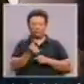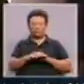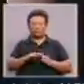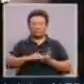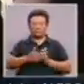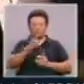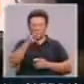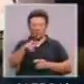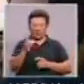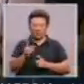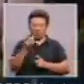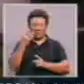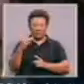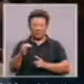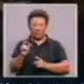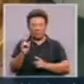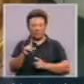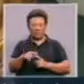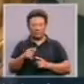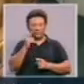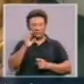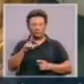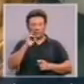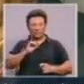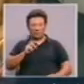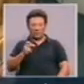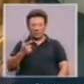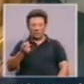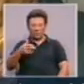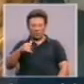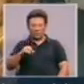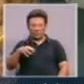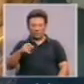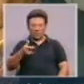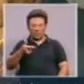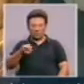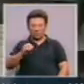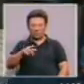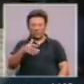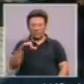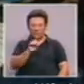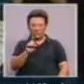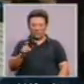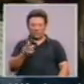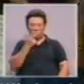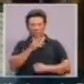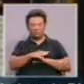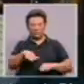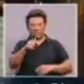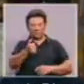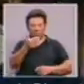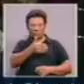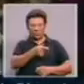que se faz o exame isso é uma coisa simples ou não é entretanto o senhor Antonio Mattos tem 66 anos deixou de fumar is all